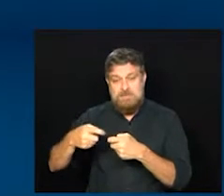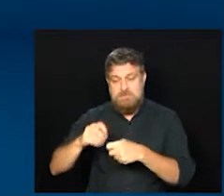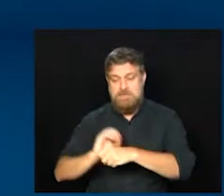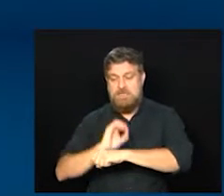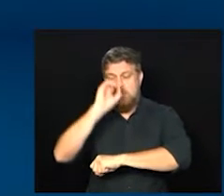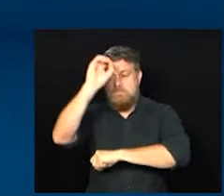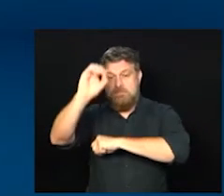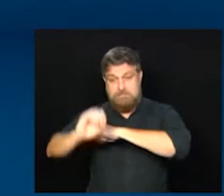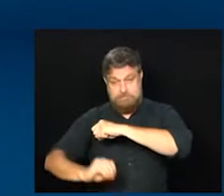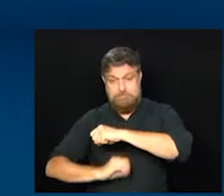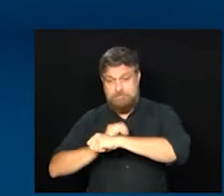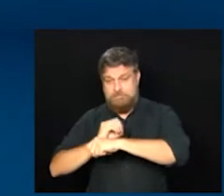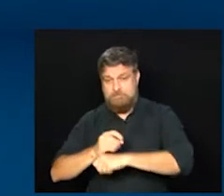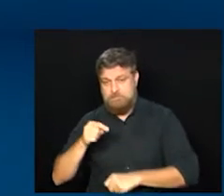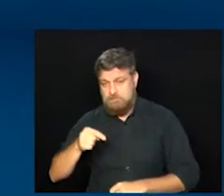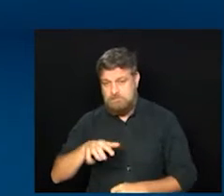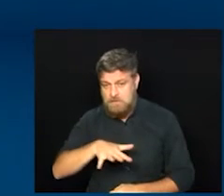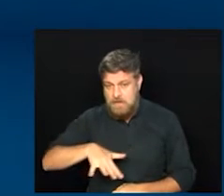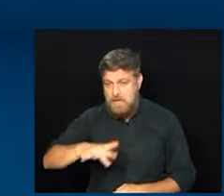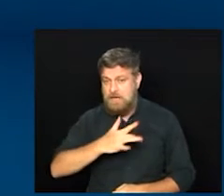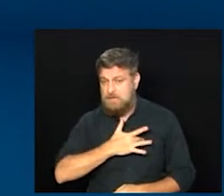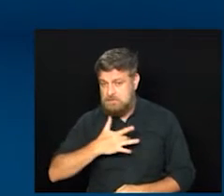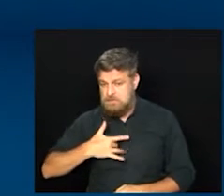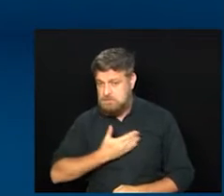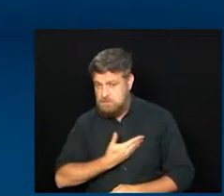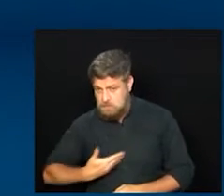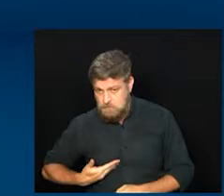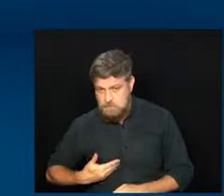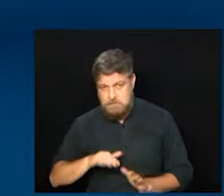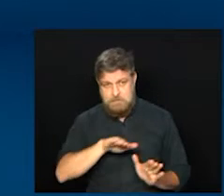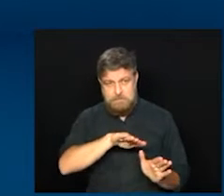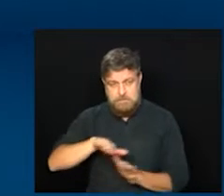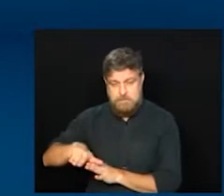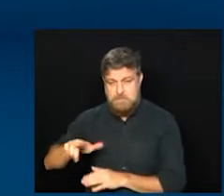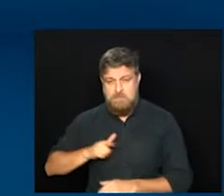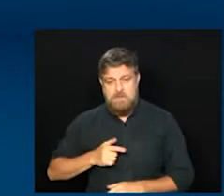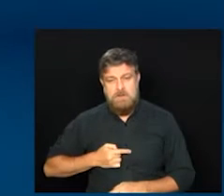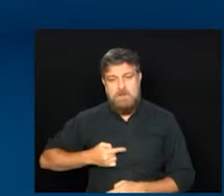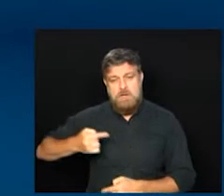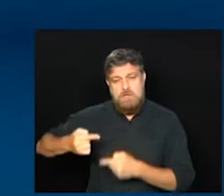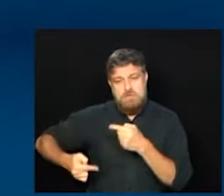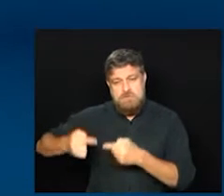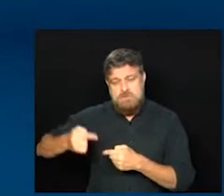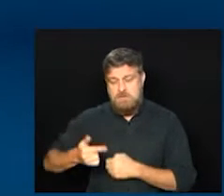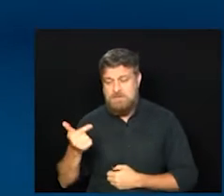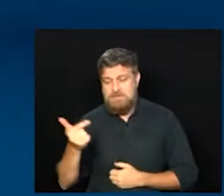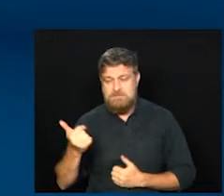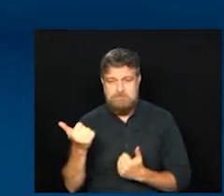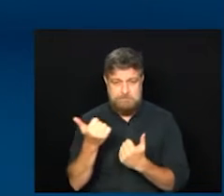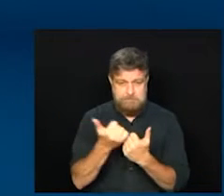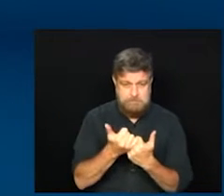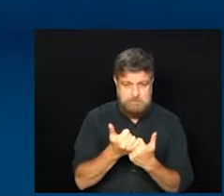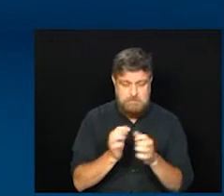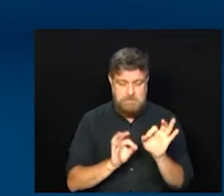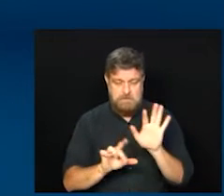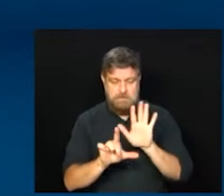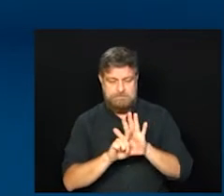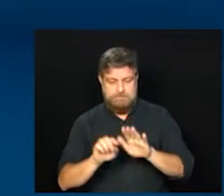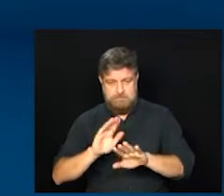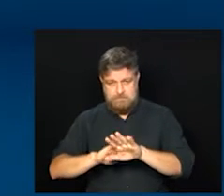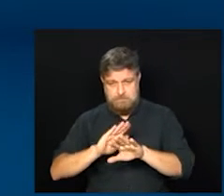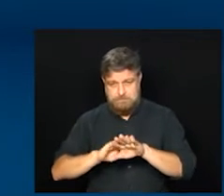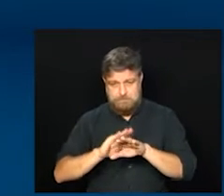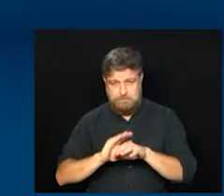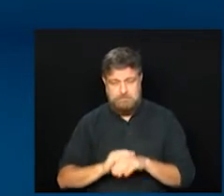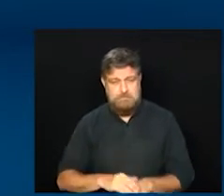saúde municipal. Em primeira discussão, será analisado o substitutivo total ao projeto de lei de autoria do vereador